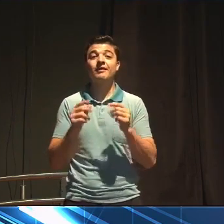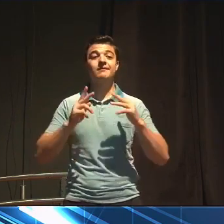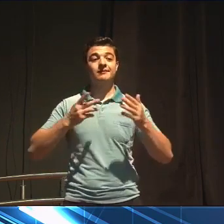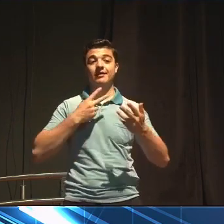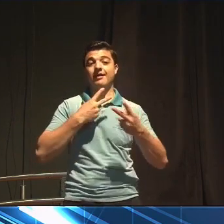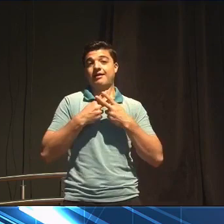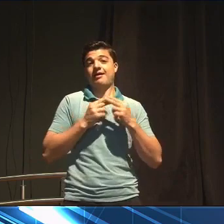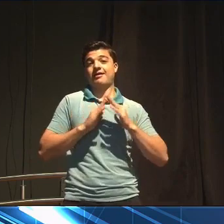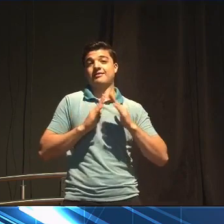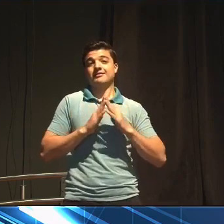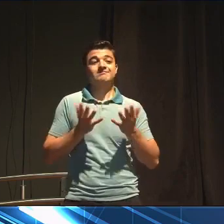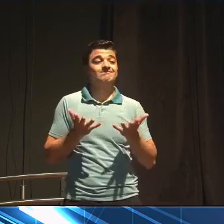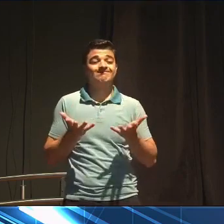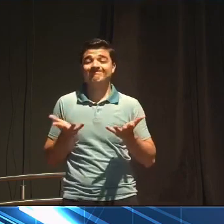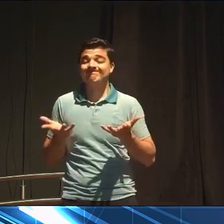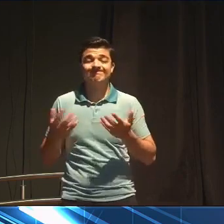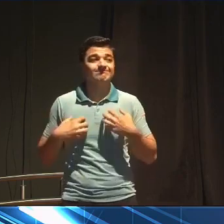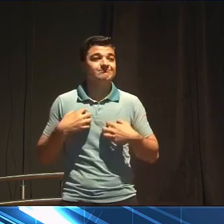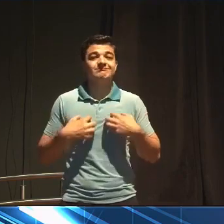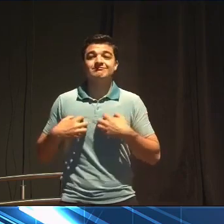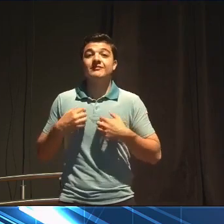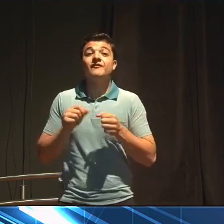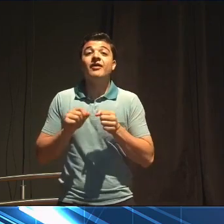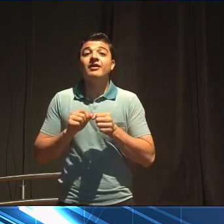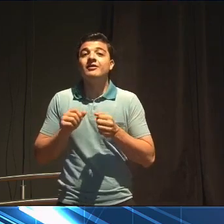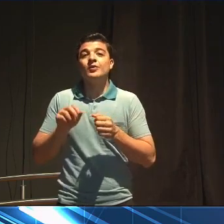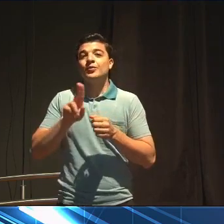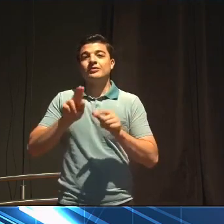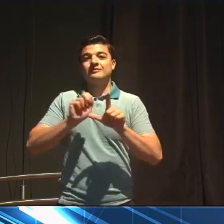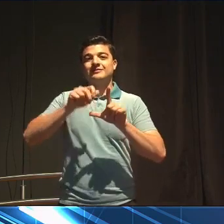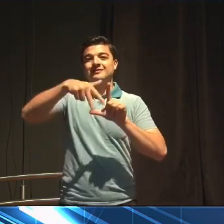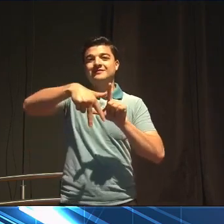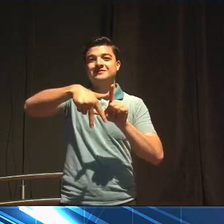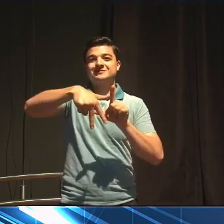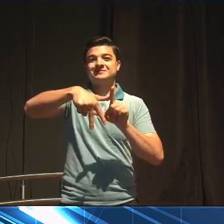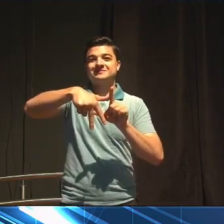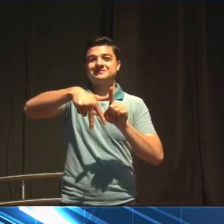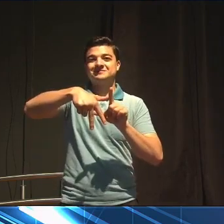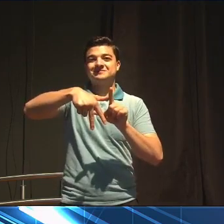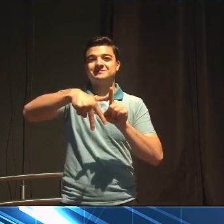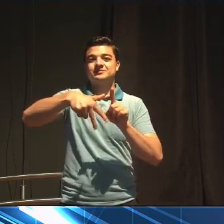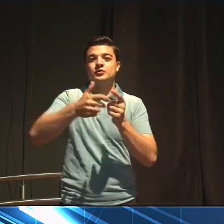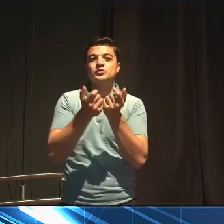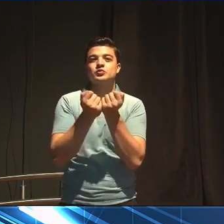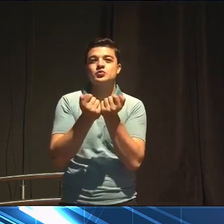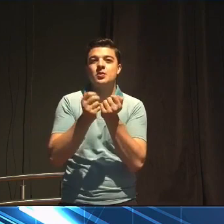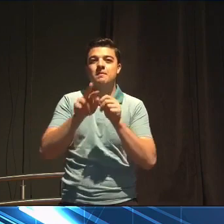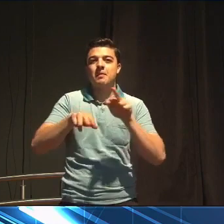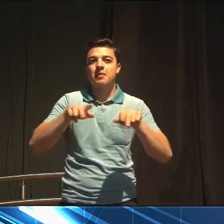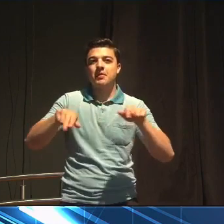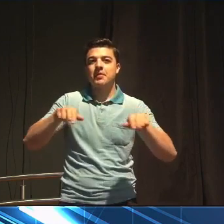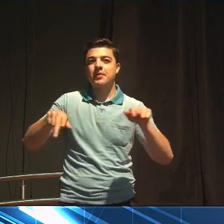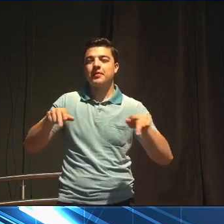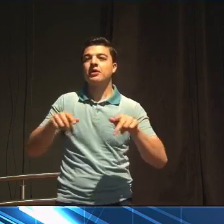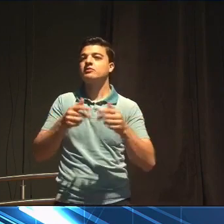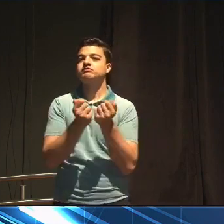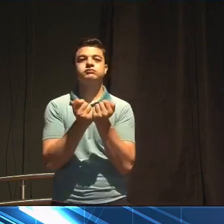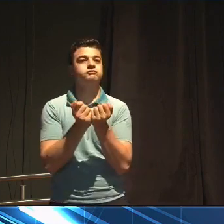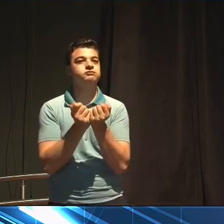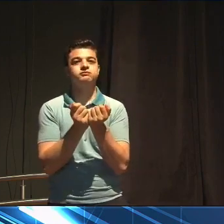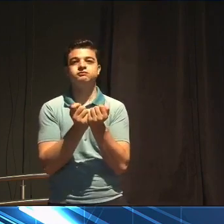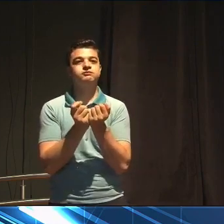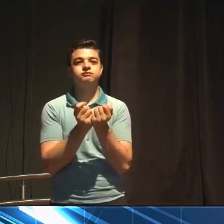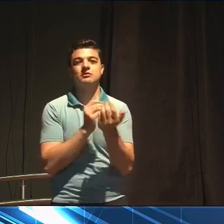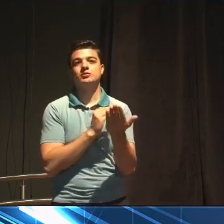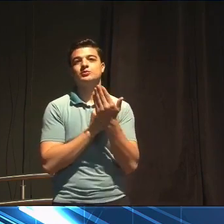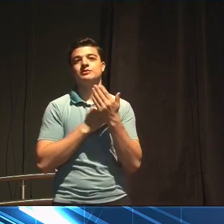Roblox e uma série de outras aplicações que eles aprenderam a levar a experiência de convivência do mundo físico que a pandemia